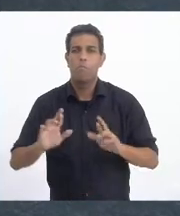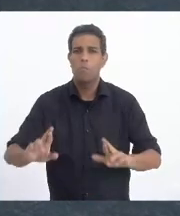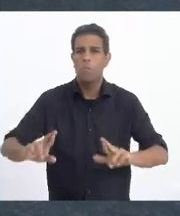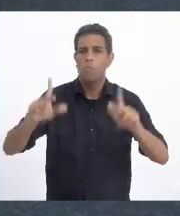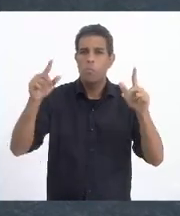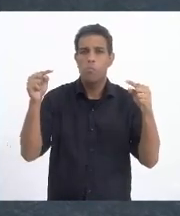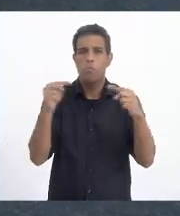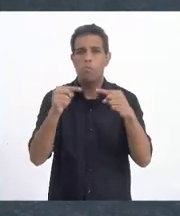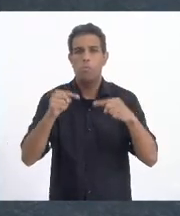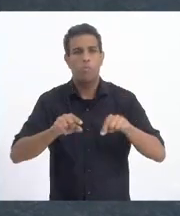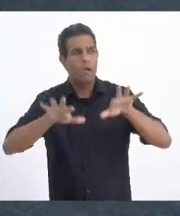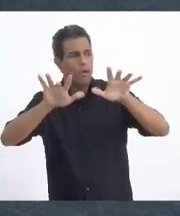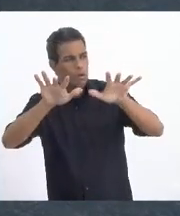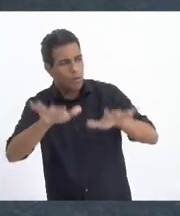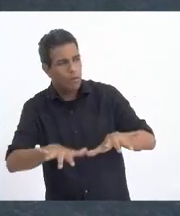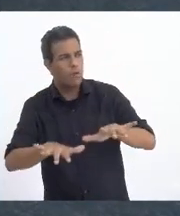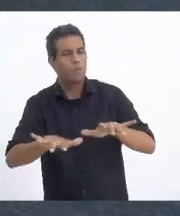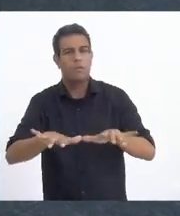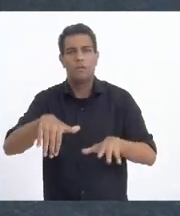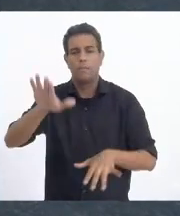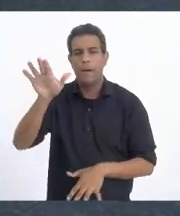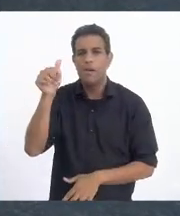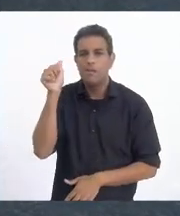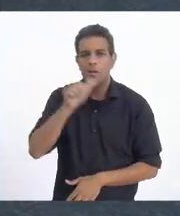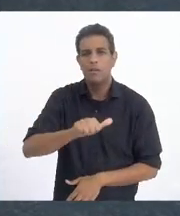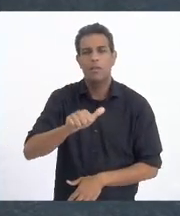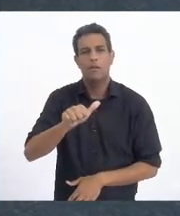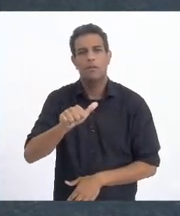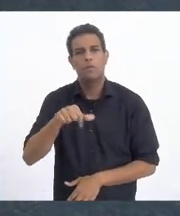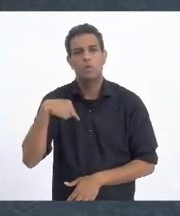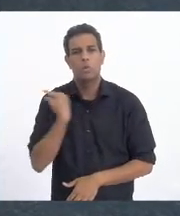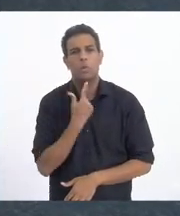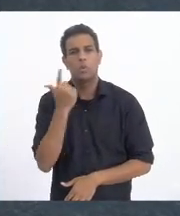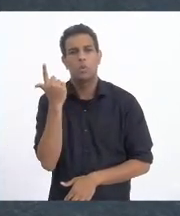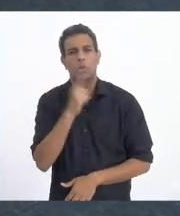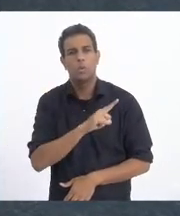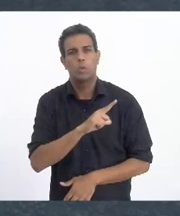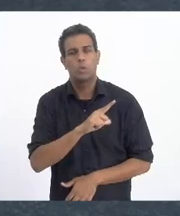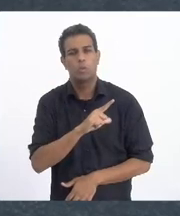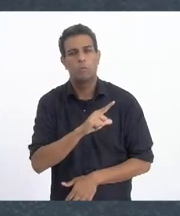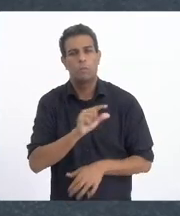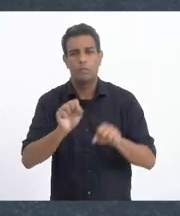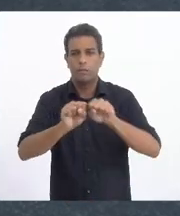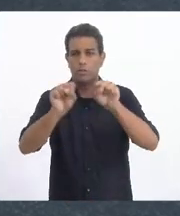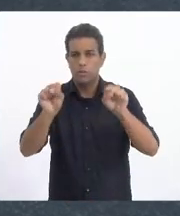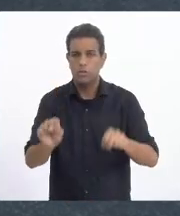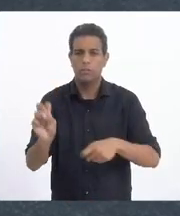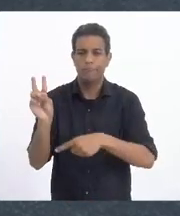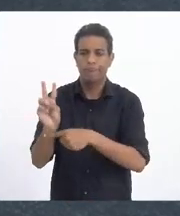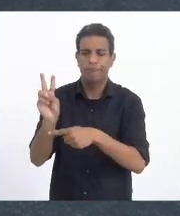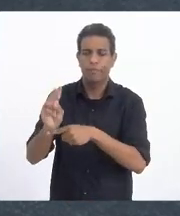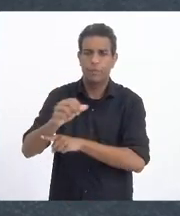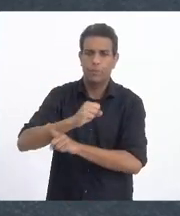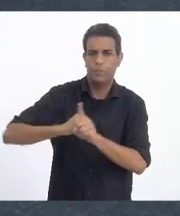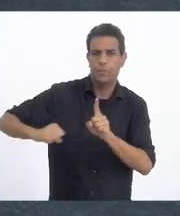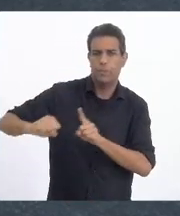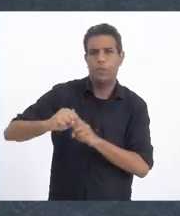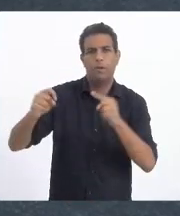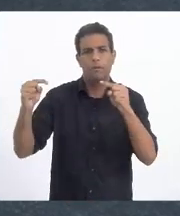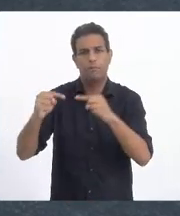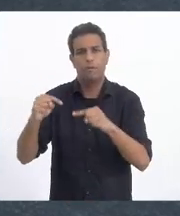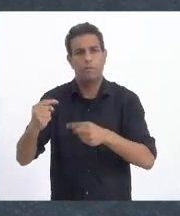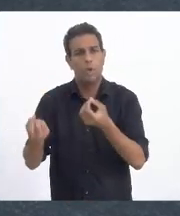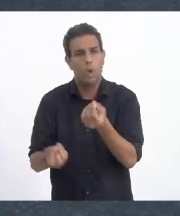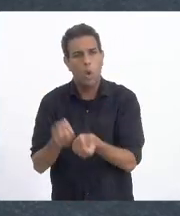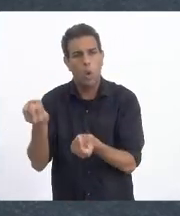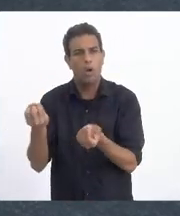Diferentemente de quem ganha 10, quem ganha 20. Então, é necessário que um sistema de proteção social que quer se